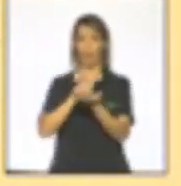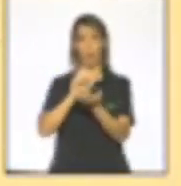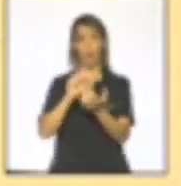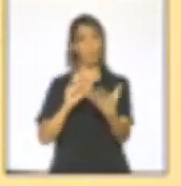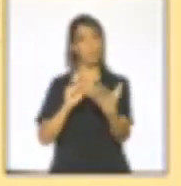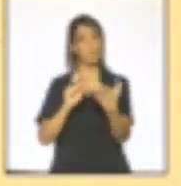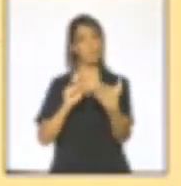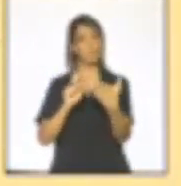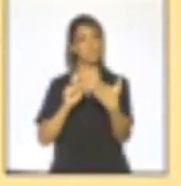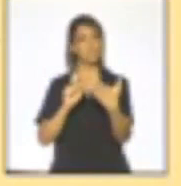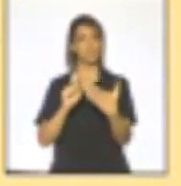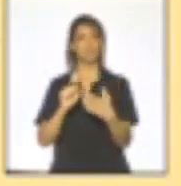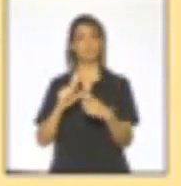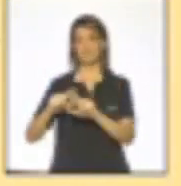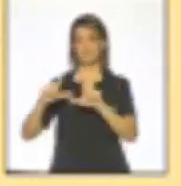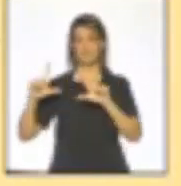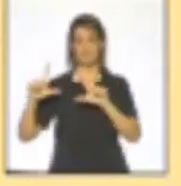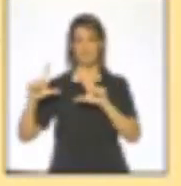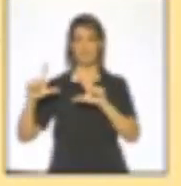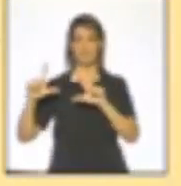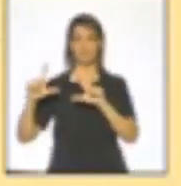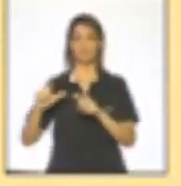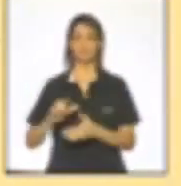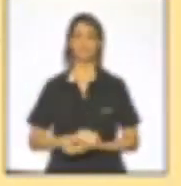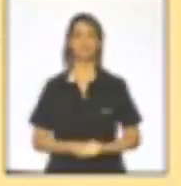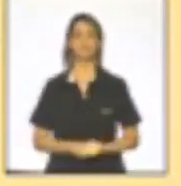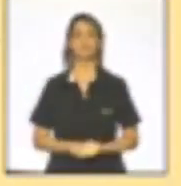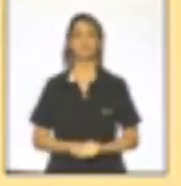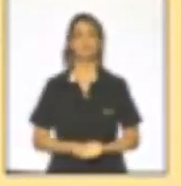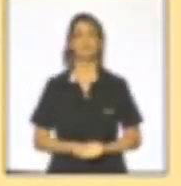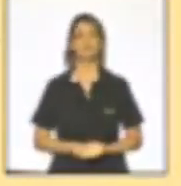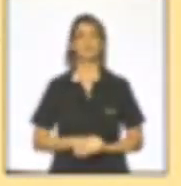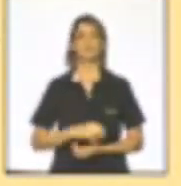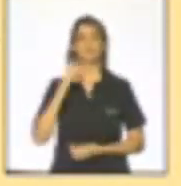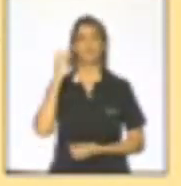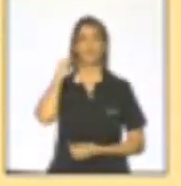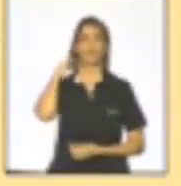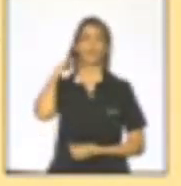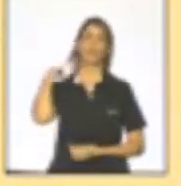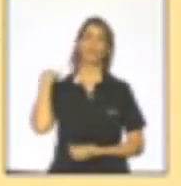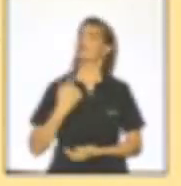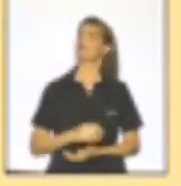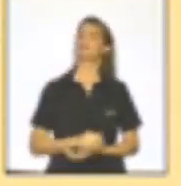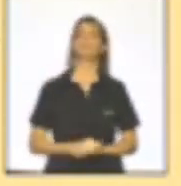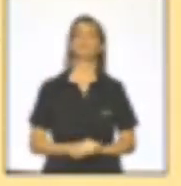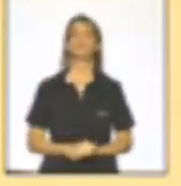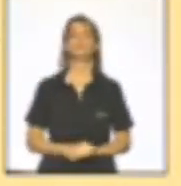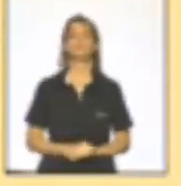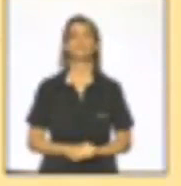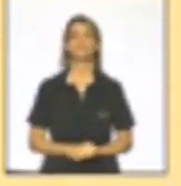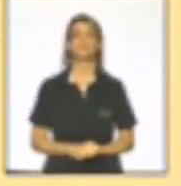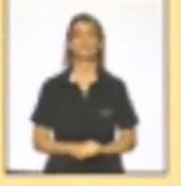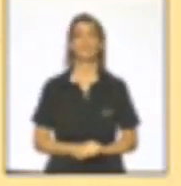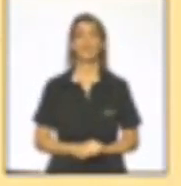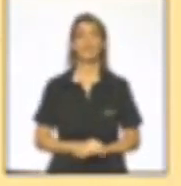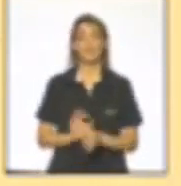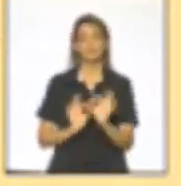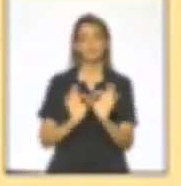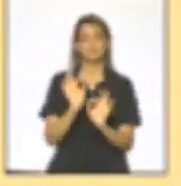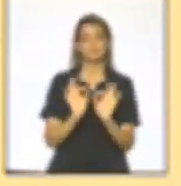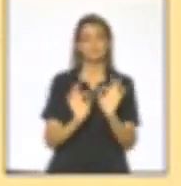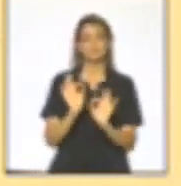da tela, né? Tá. Enquanto isso, eu já vou preparando